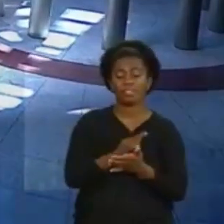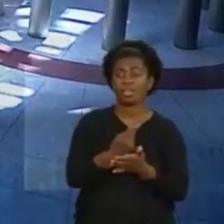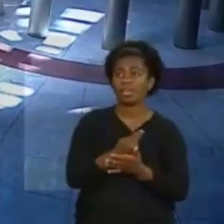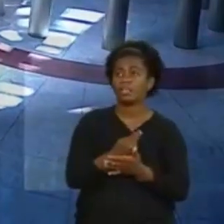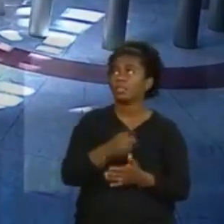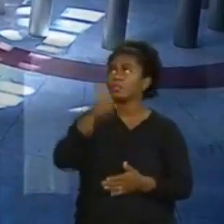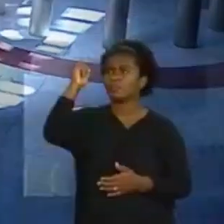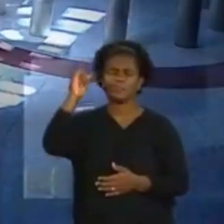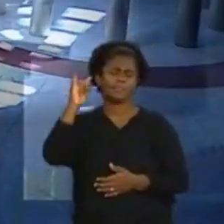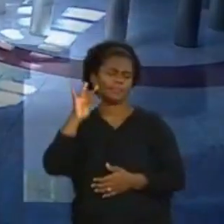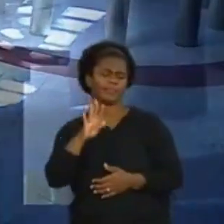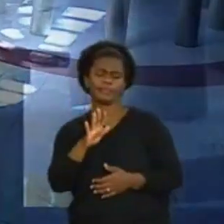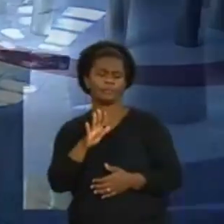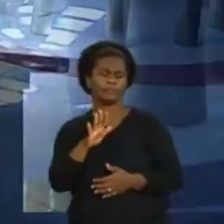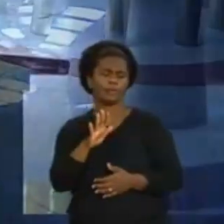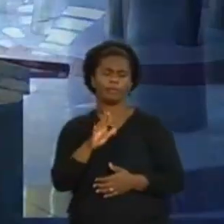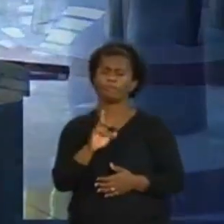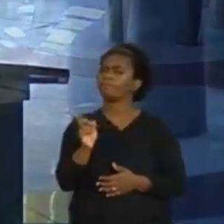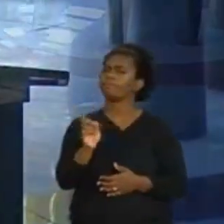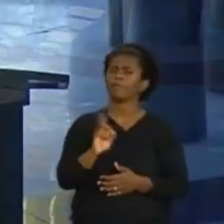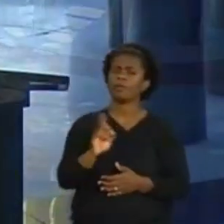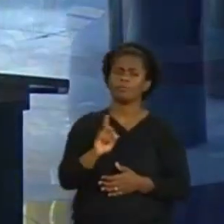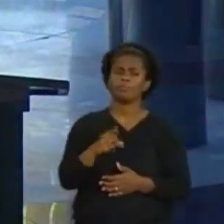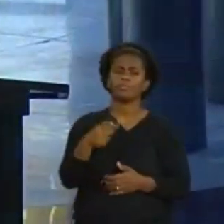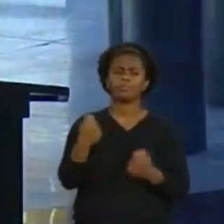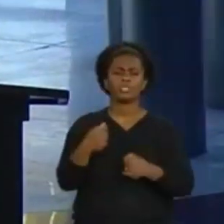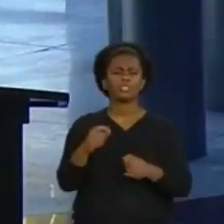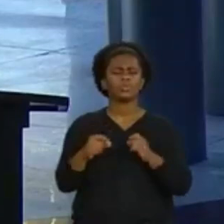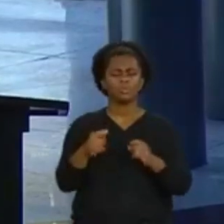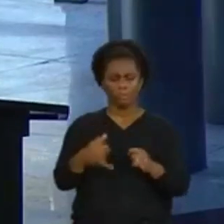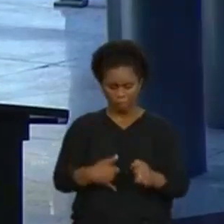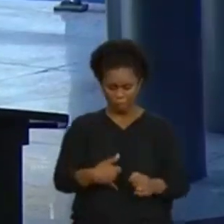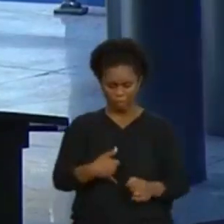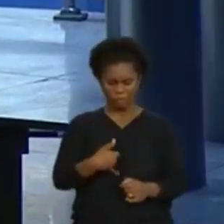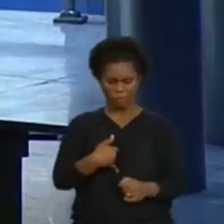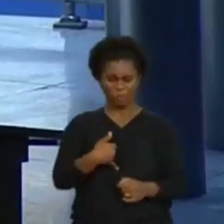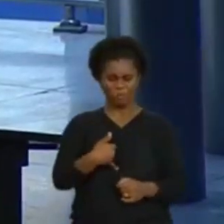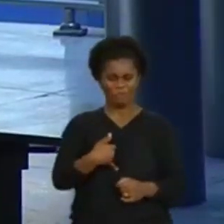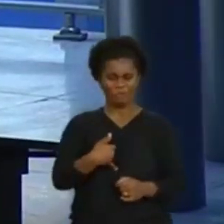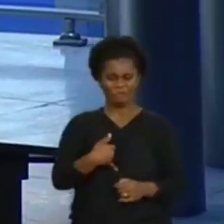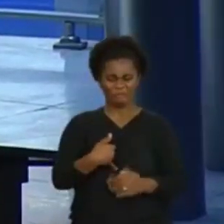Faça morrer seu orgulho para nascer humildade.